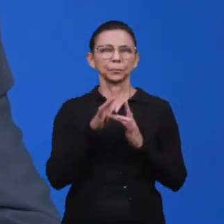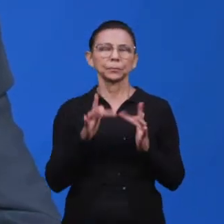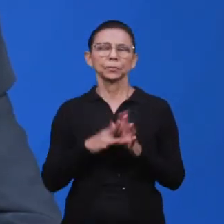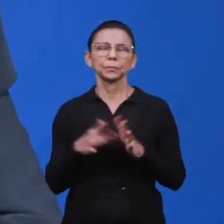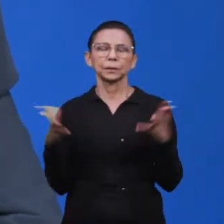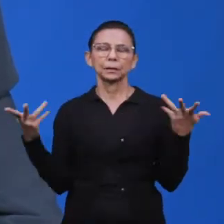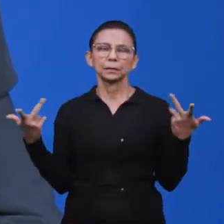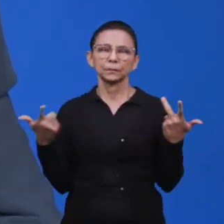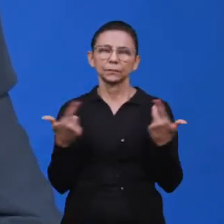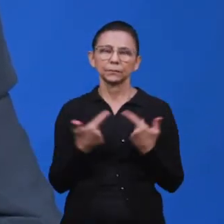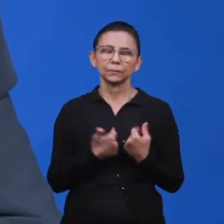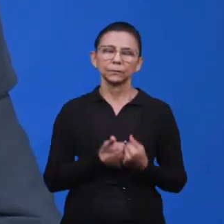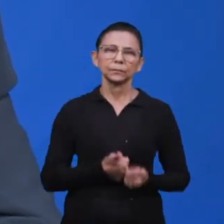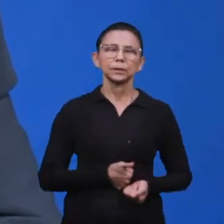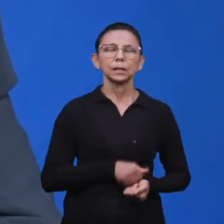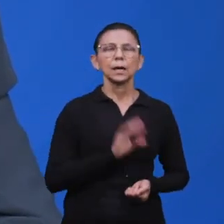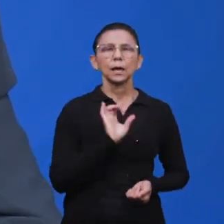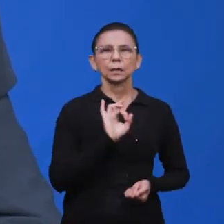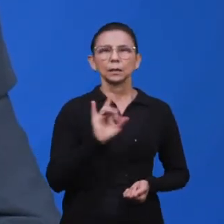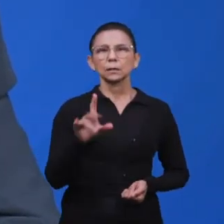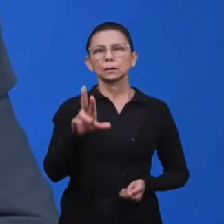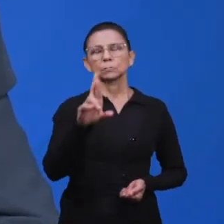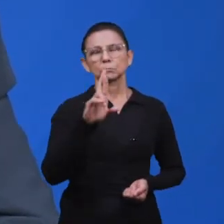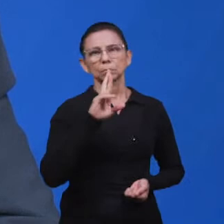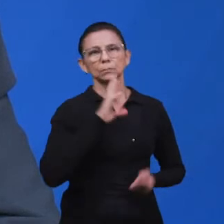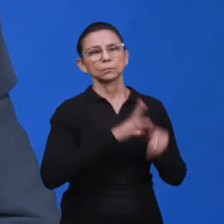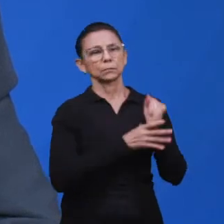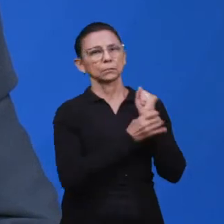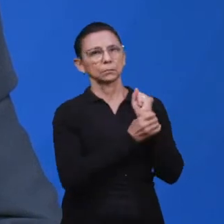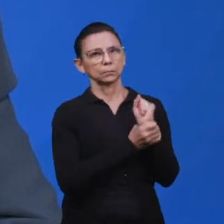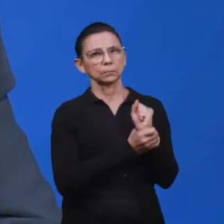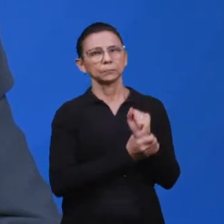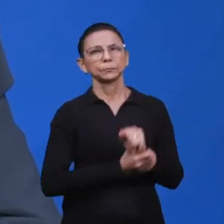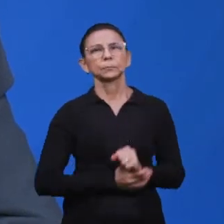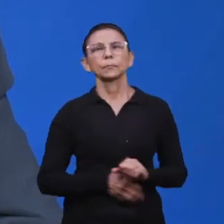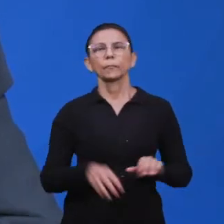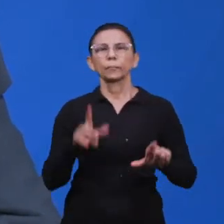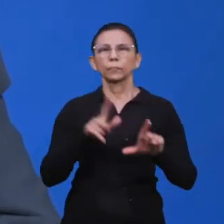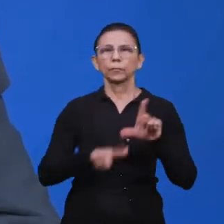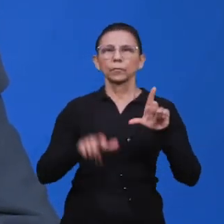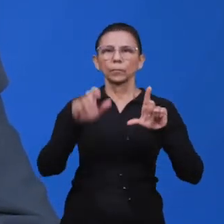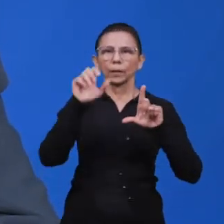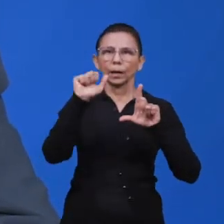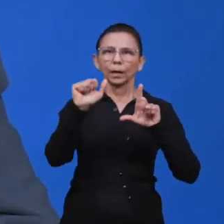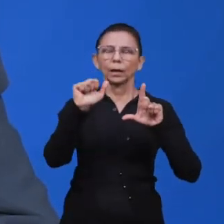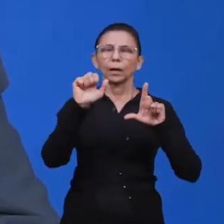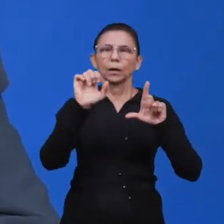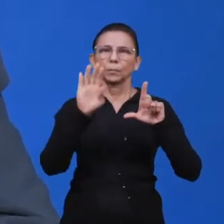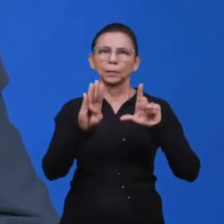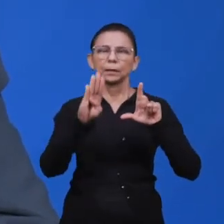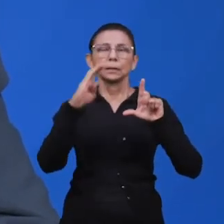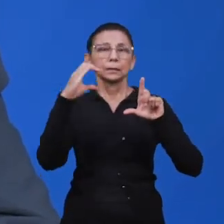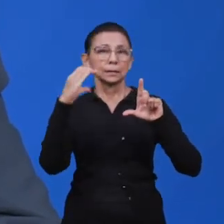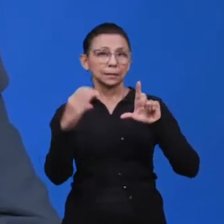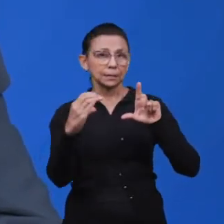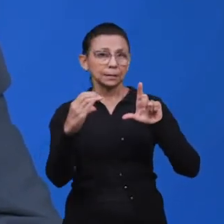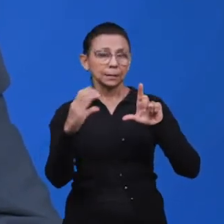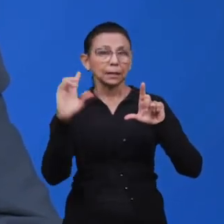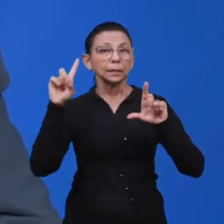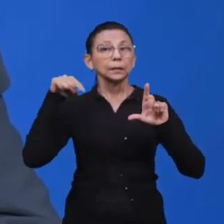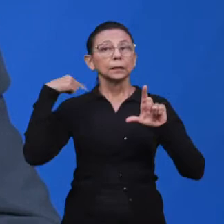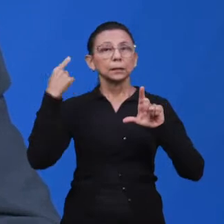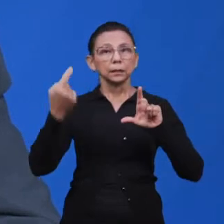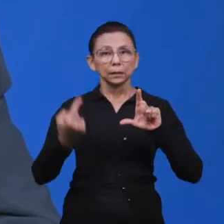maravilha. Cada uma das irmãs dando a resposta ali segura, né? A letra A, a letra B, a letra C, e depois